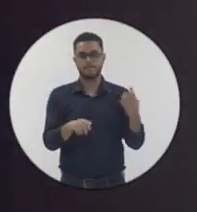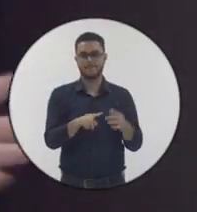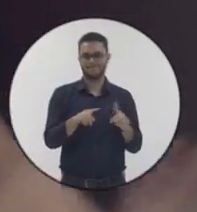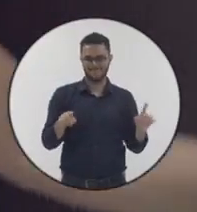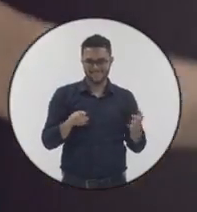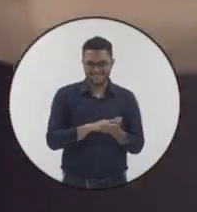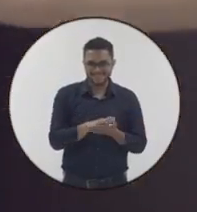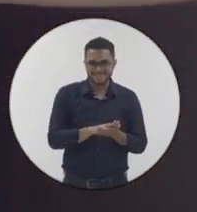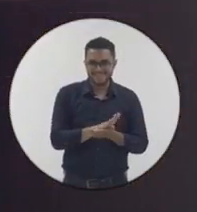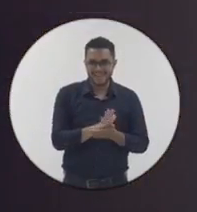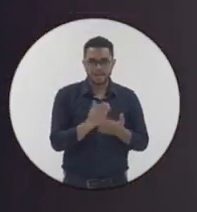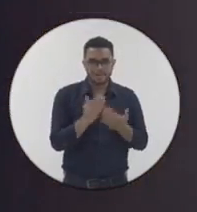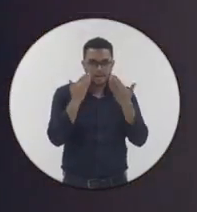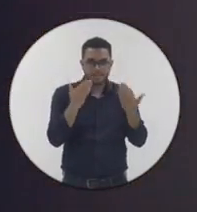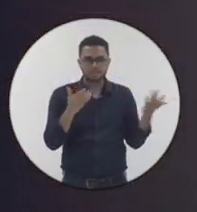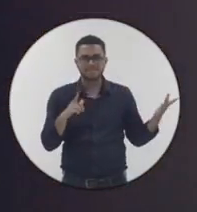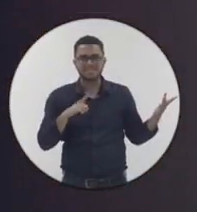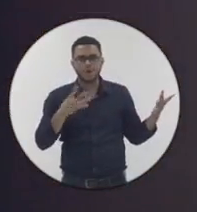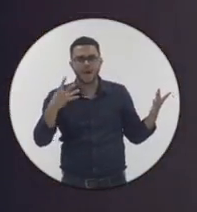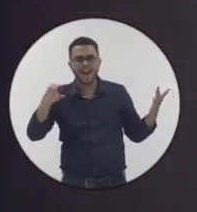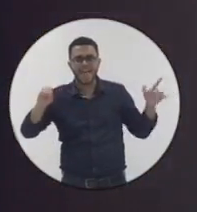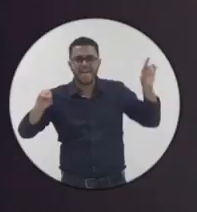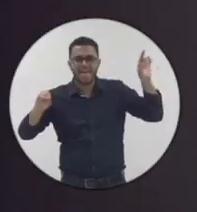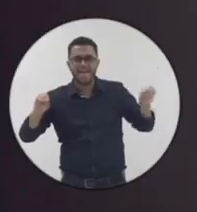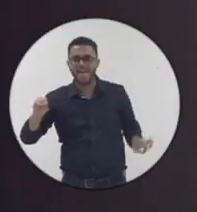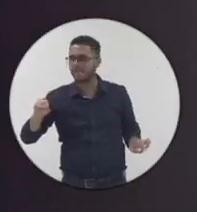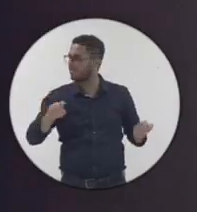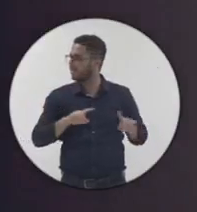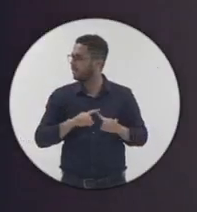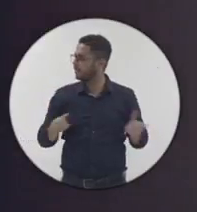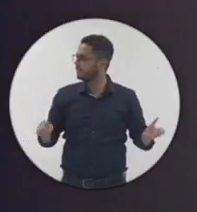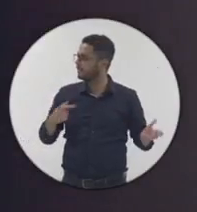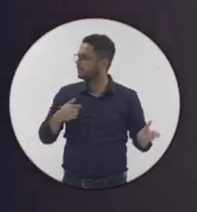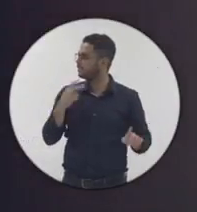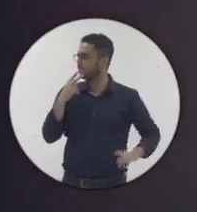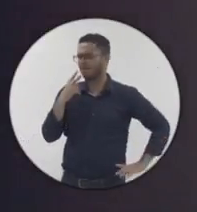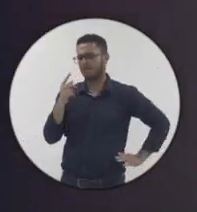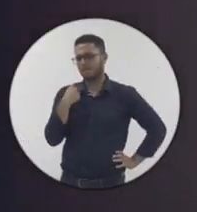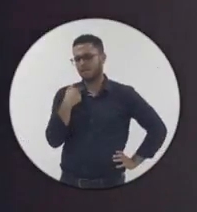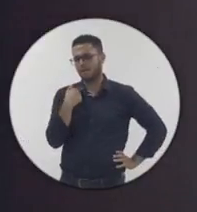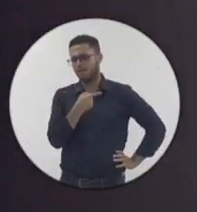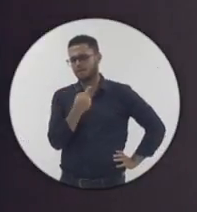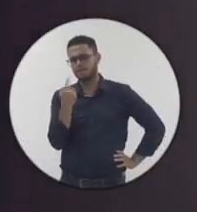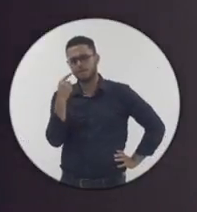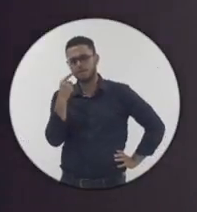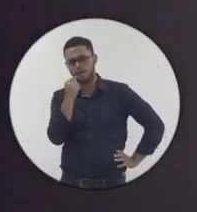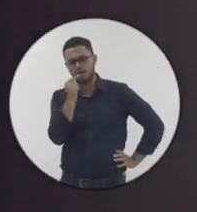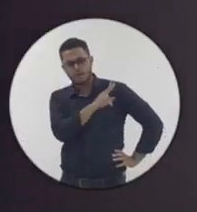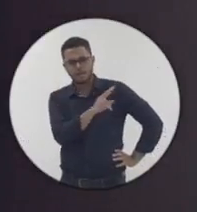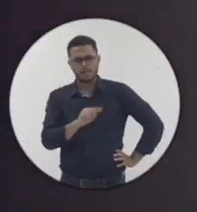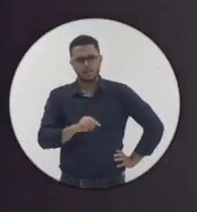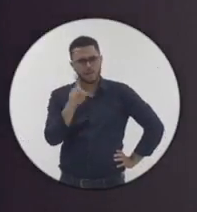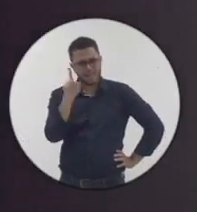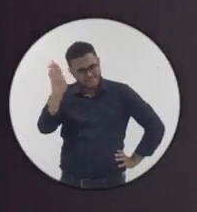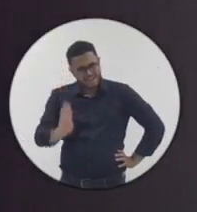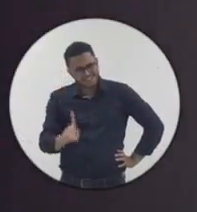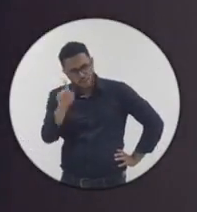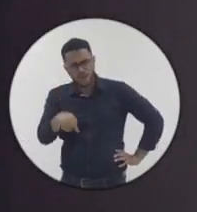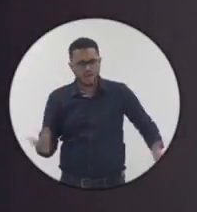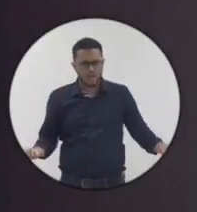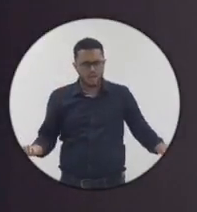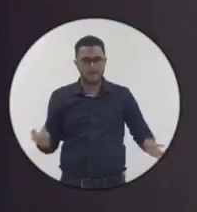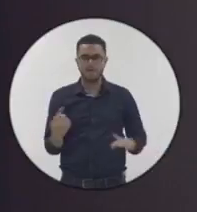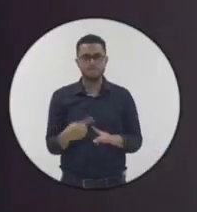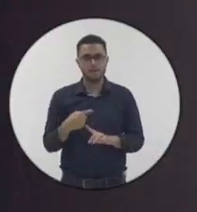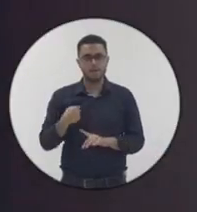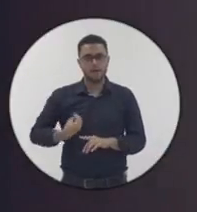violações apareceu, numas 40. E aí eu digo, gente, esse programa está sendo apresentado de que país? Porque eu estou vivendo no Brasil e a gente